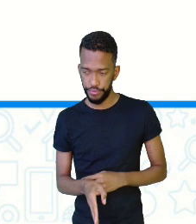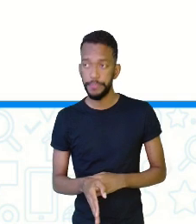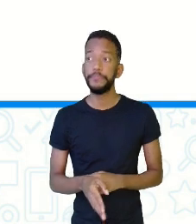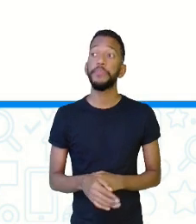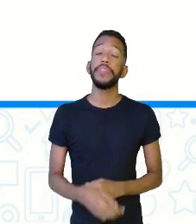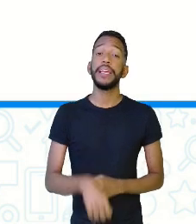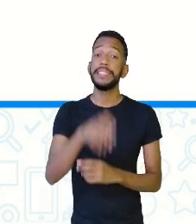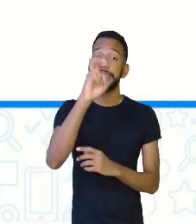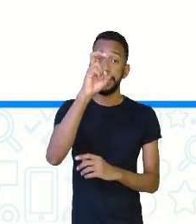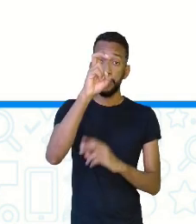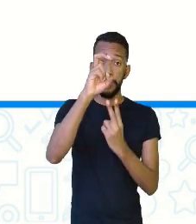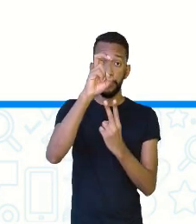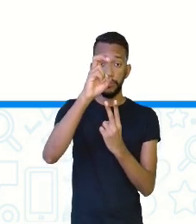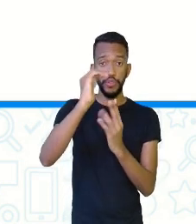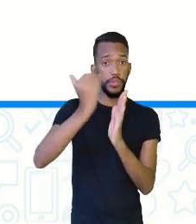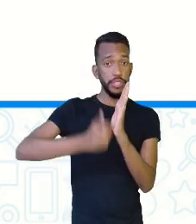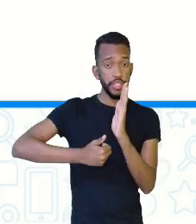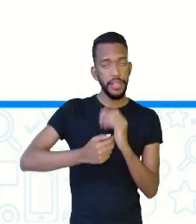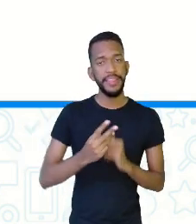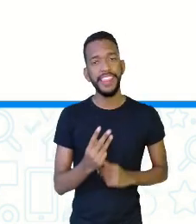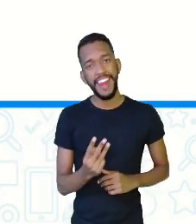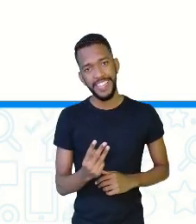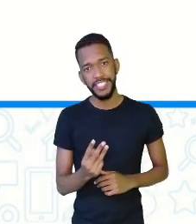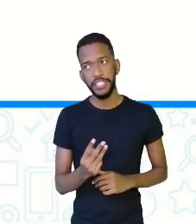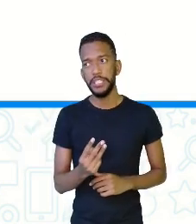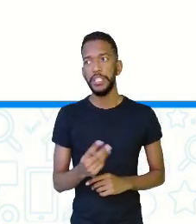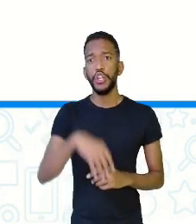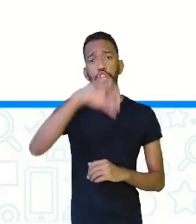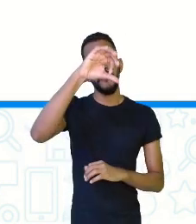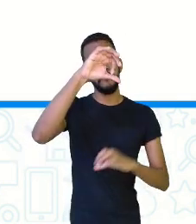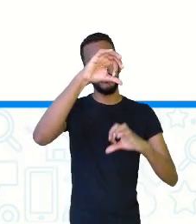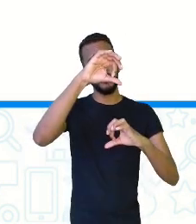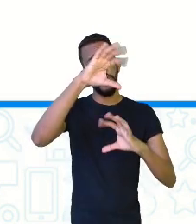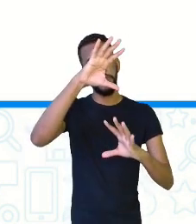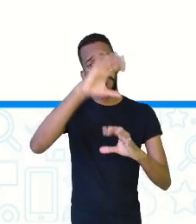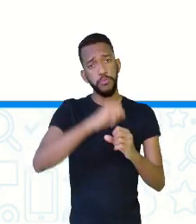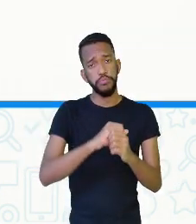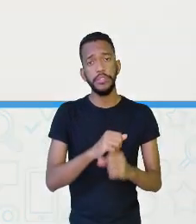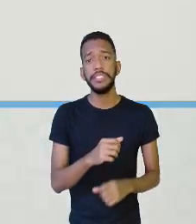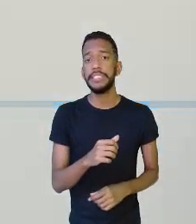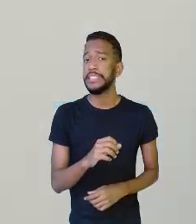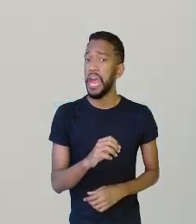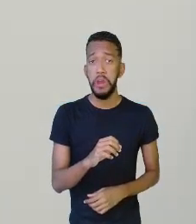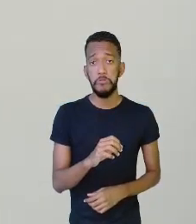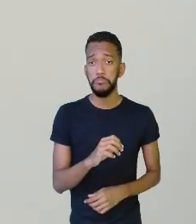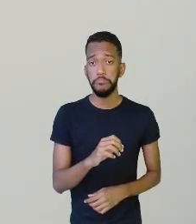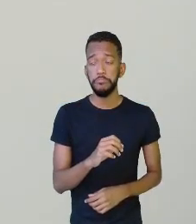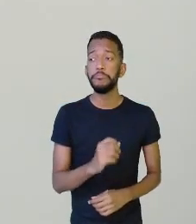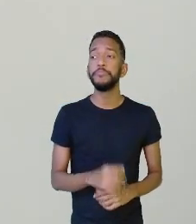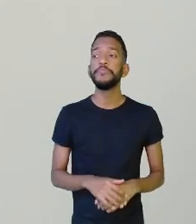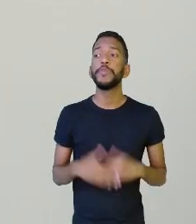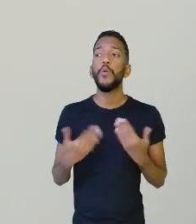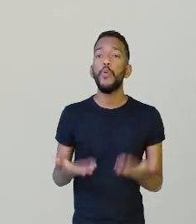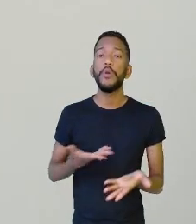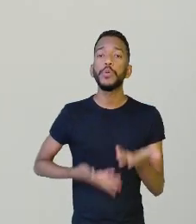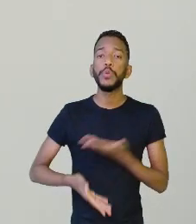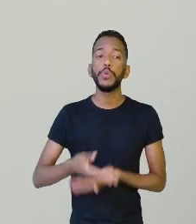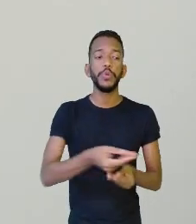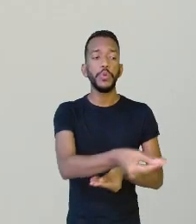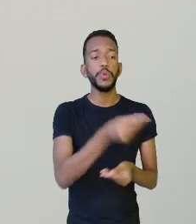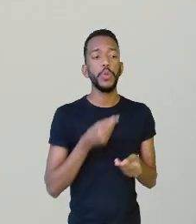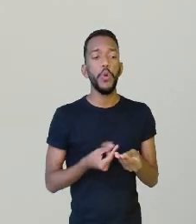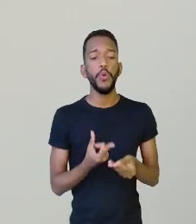é 5 menos 2? 3. E 9 menos 9, 0. Qual foi o troco que